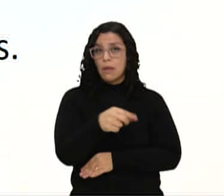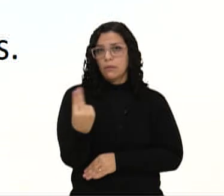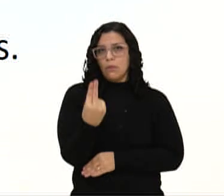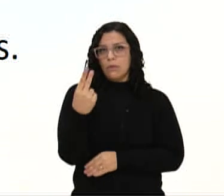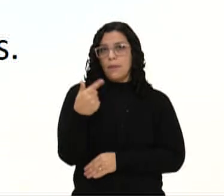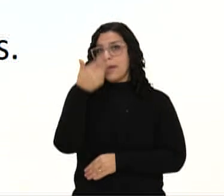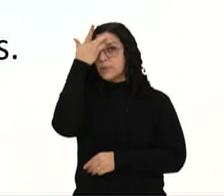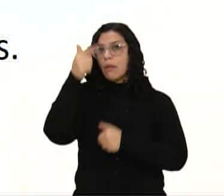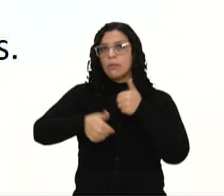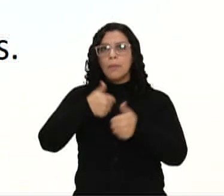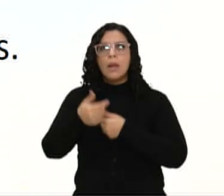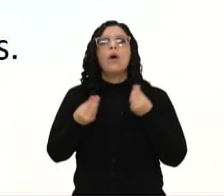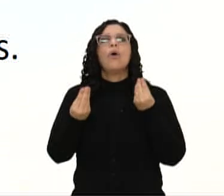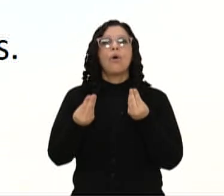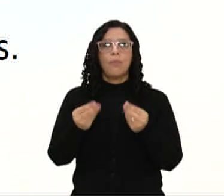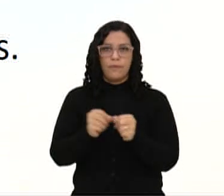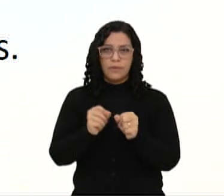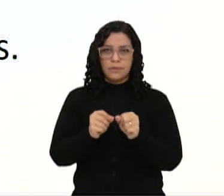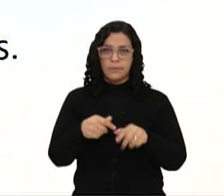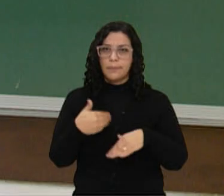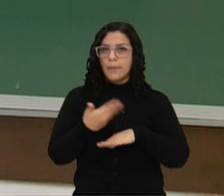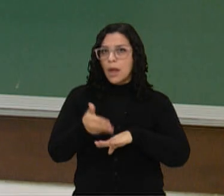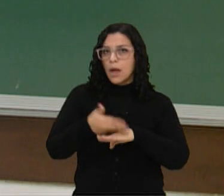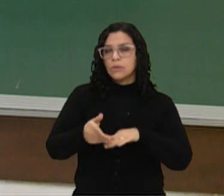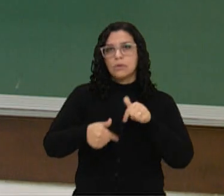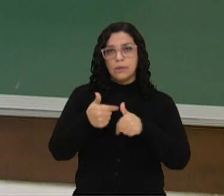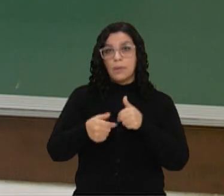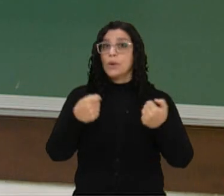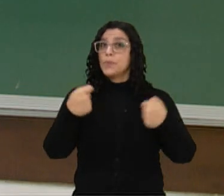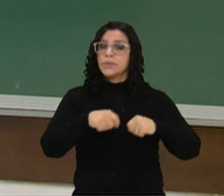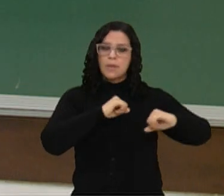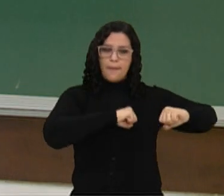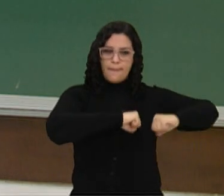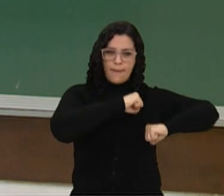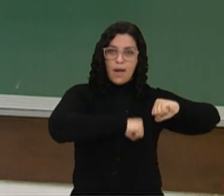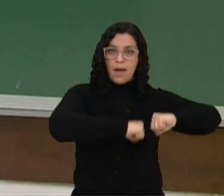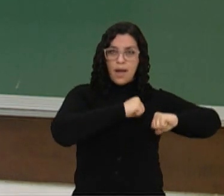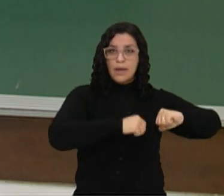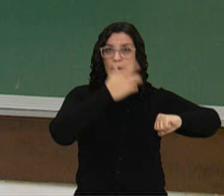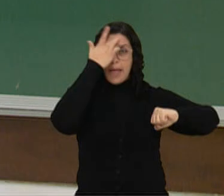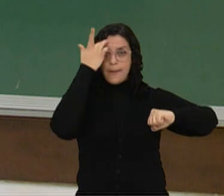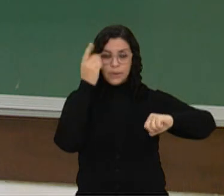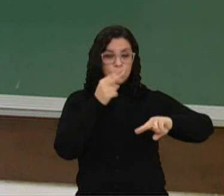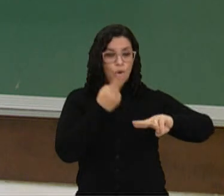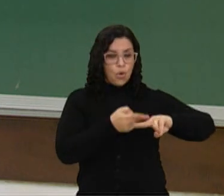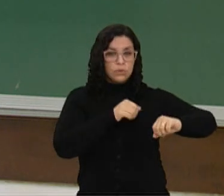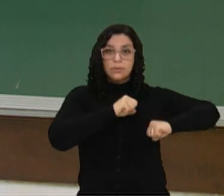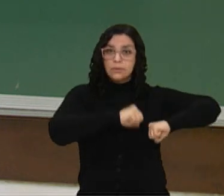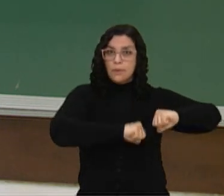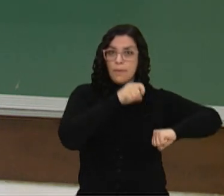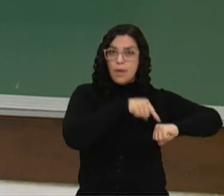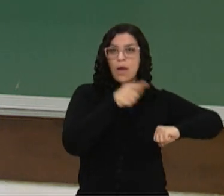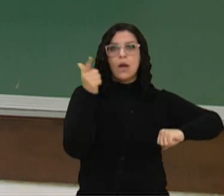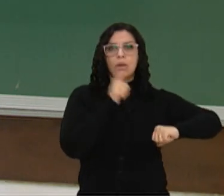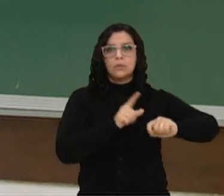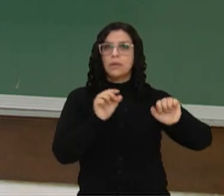dos trabalhadores realizarem as atividades. Se não tem o meio de produção ali, como